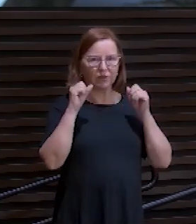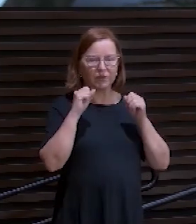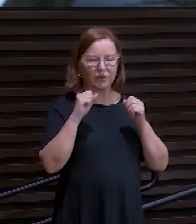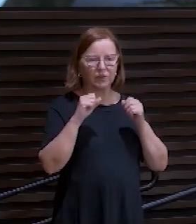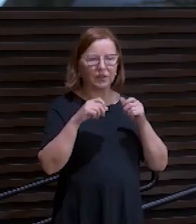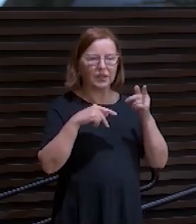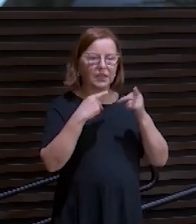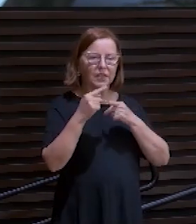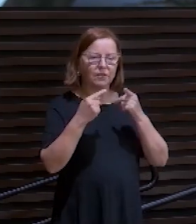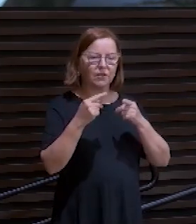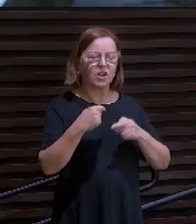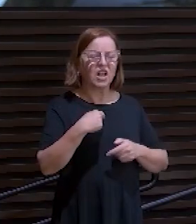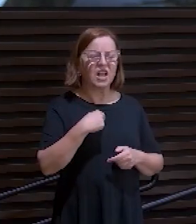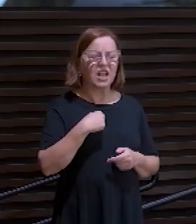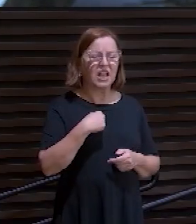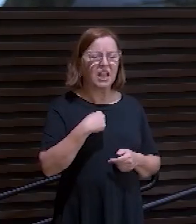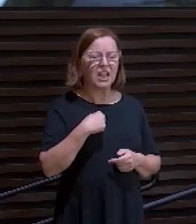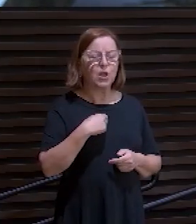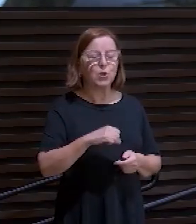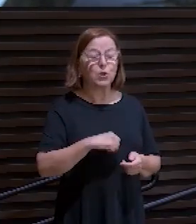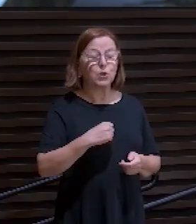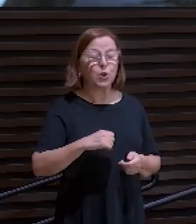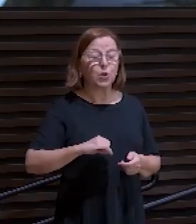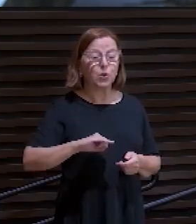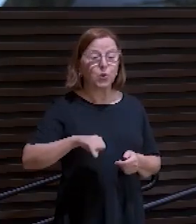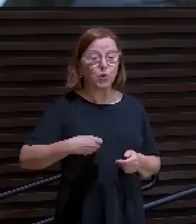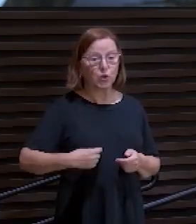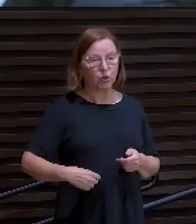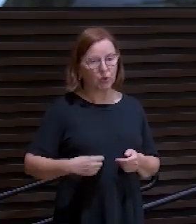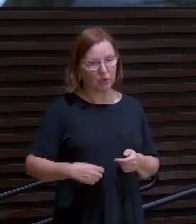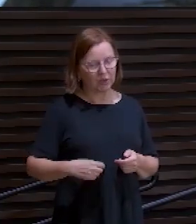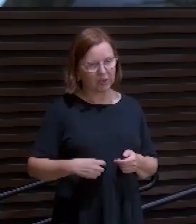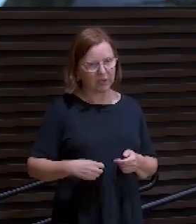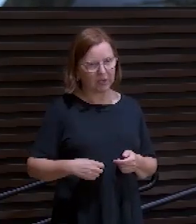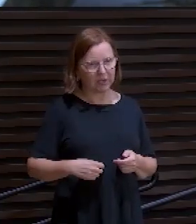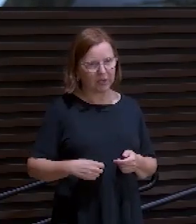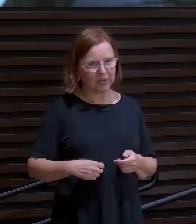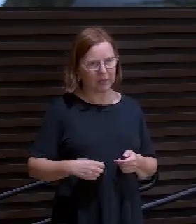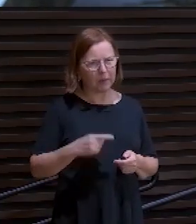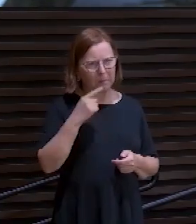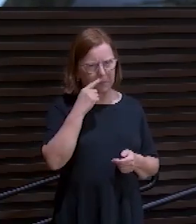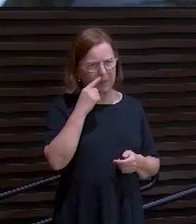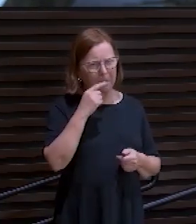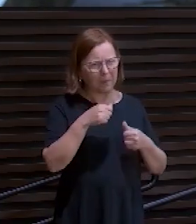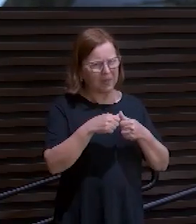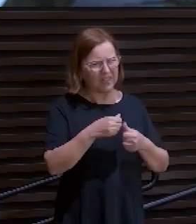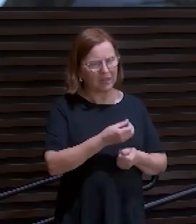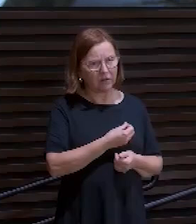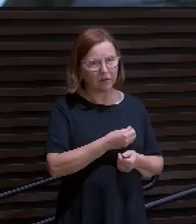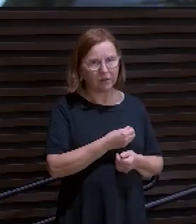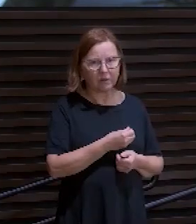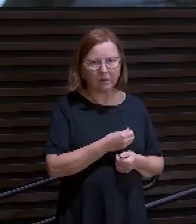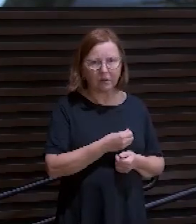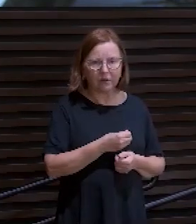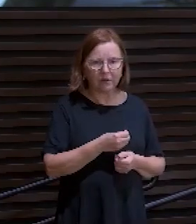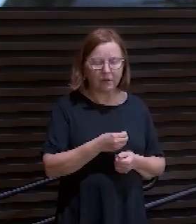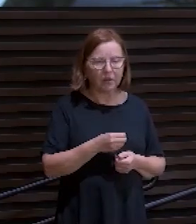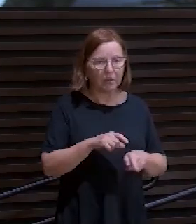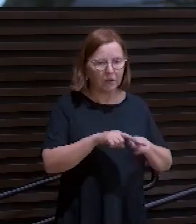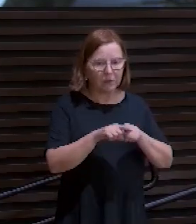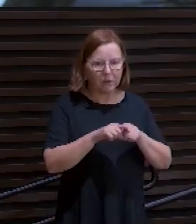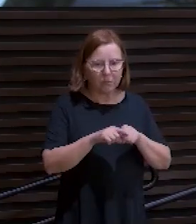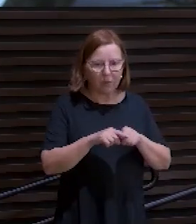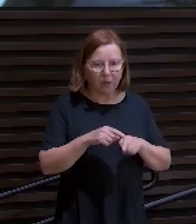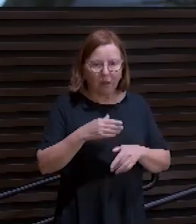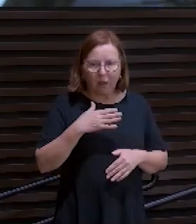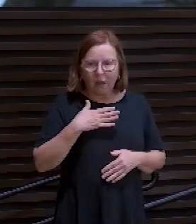José, vive ainda meu pai? E seus irmãos não lhe puderam responder, porque ficaram atemorizados perante